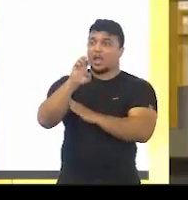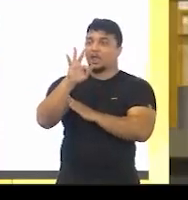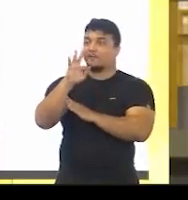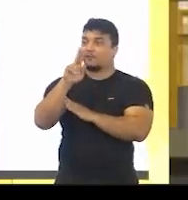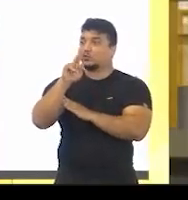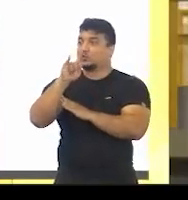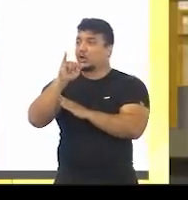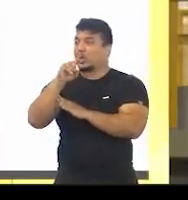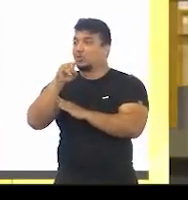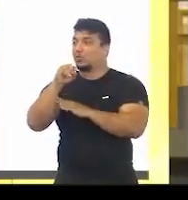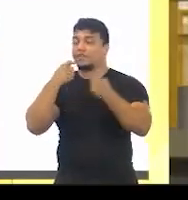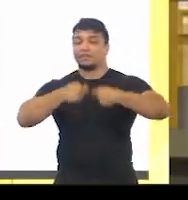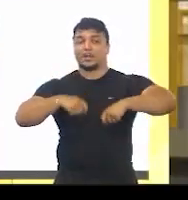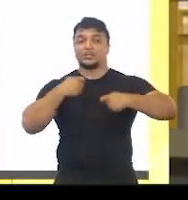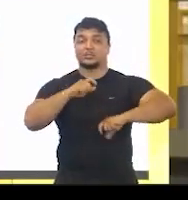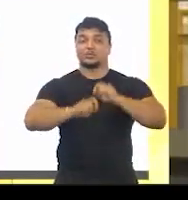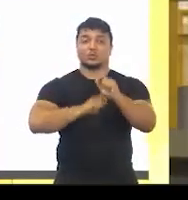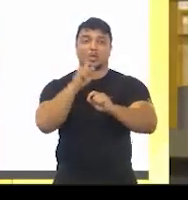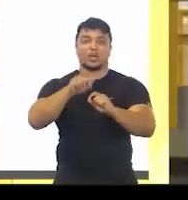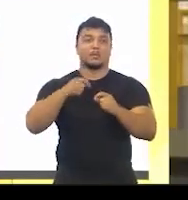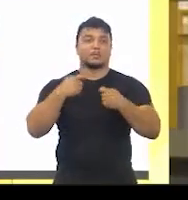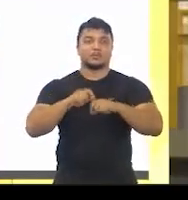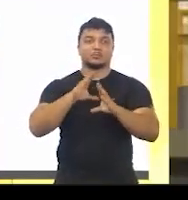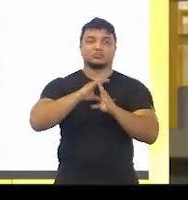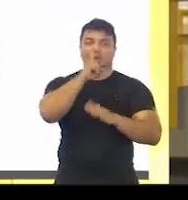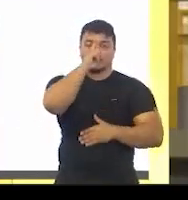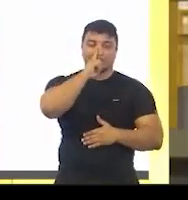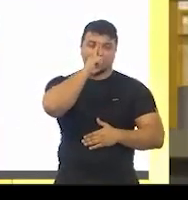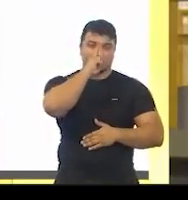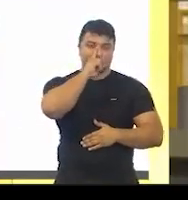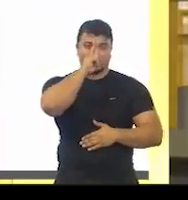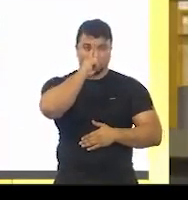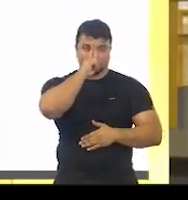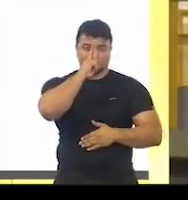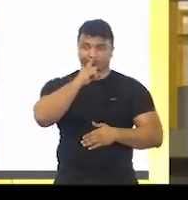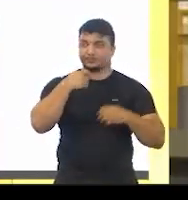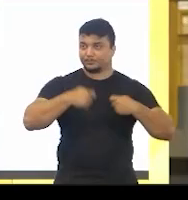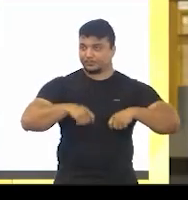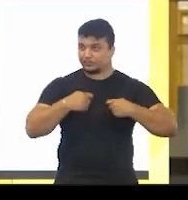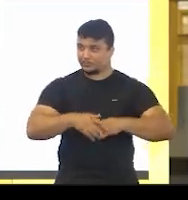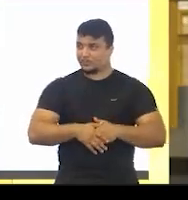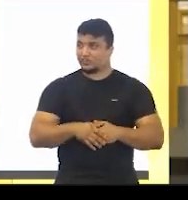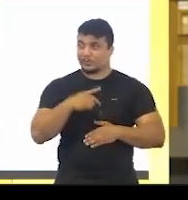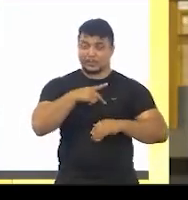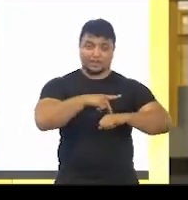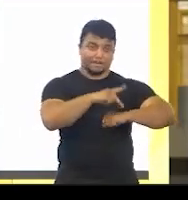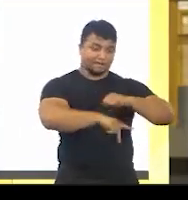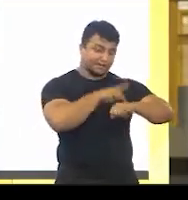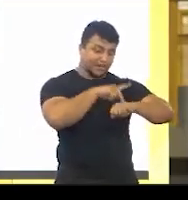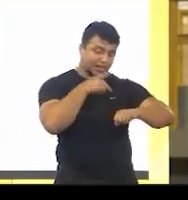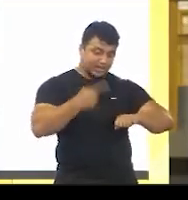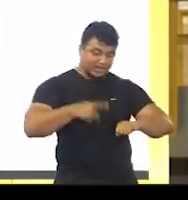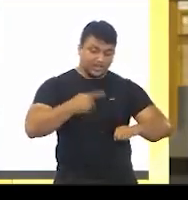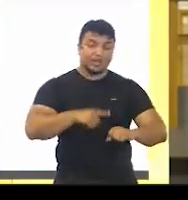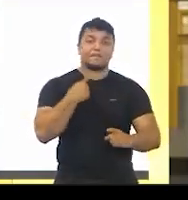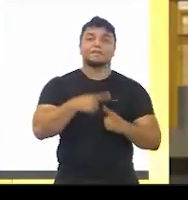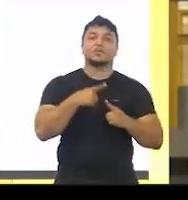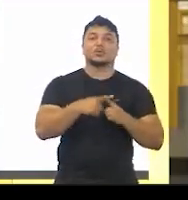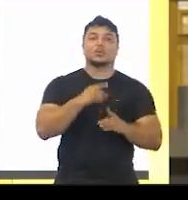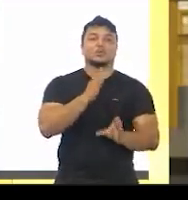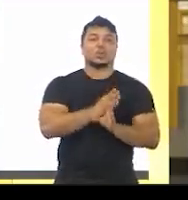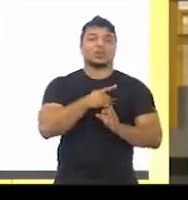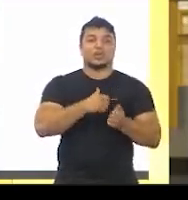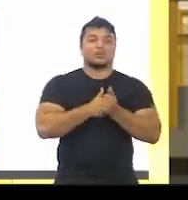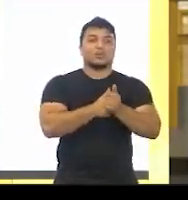refugiado, é preciso que ele esteja correndo risco. Ele saiu do país dele porque tem